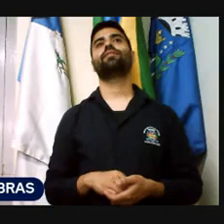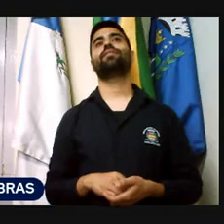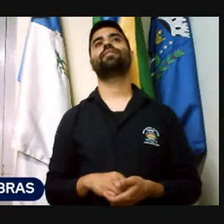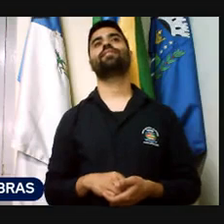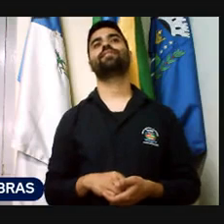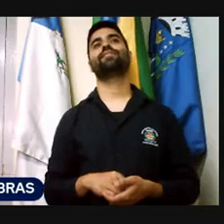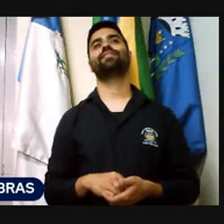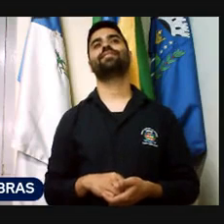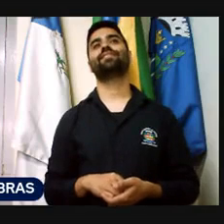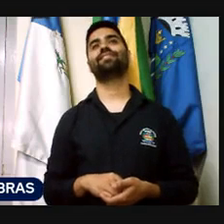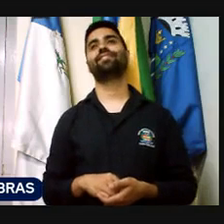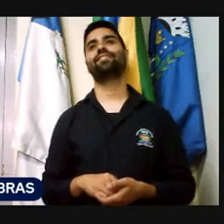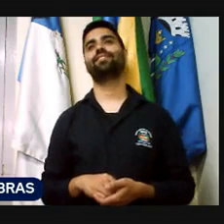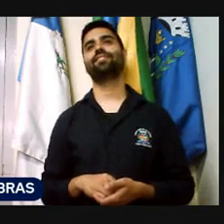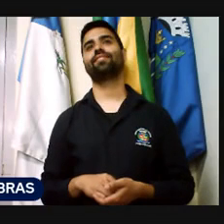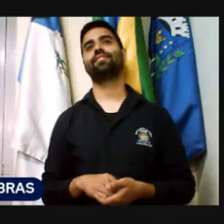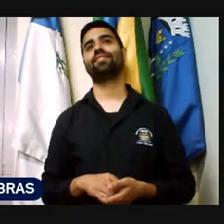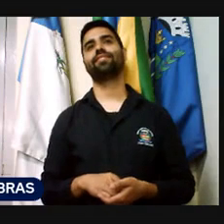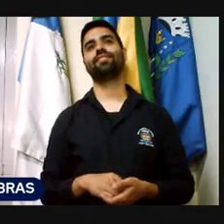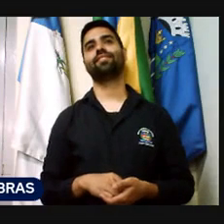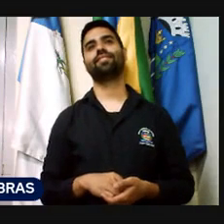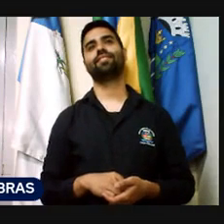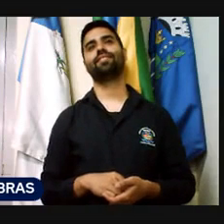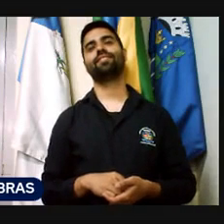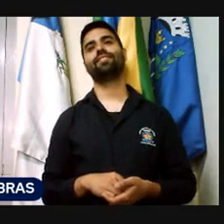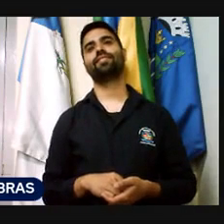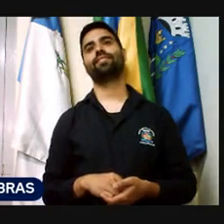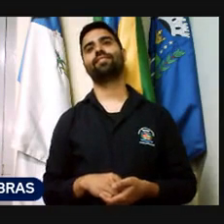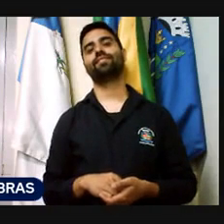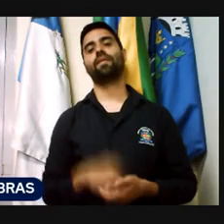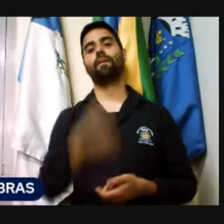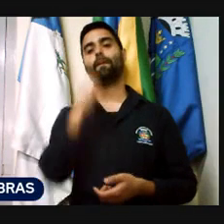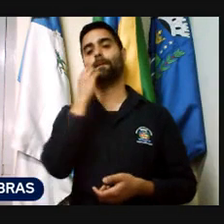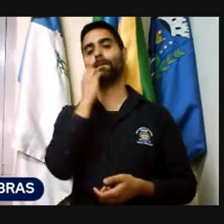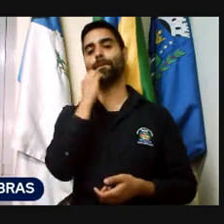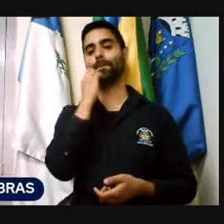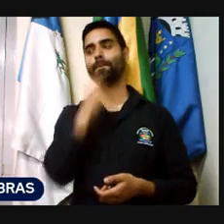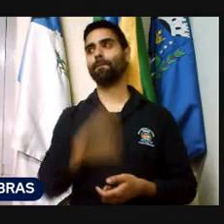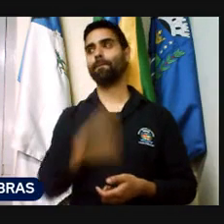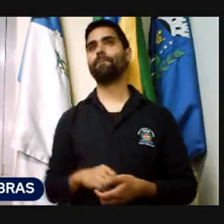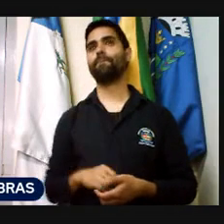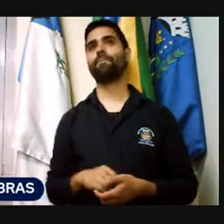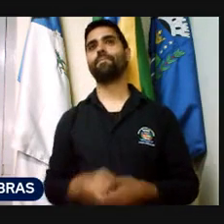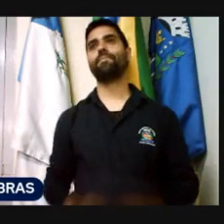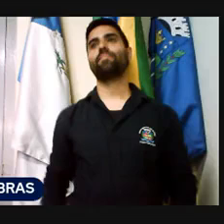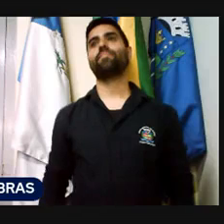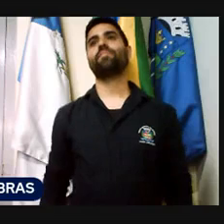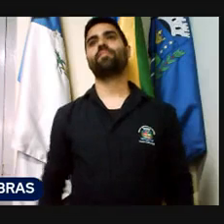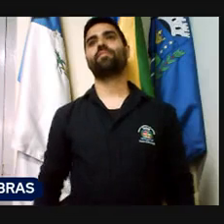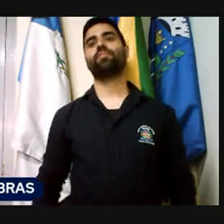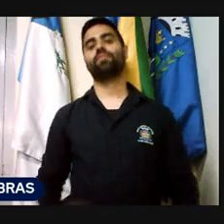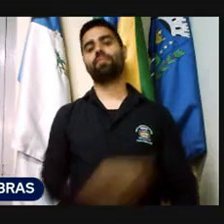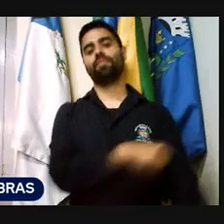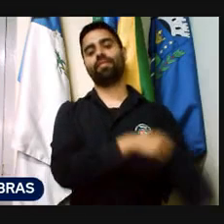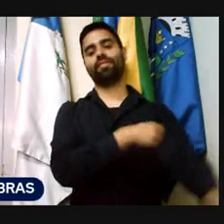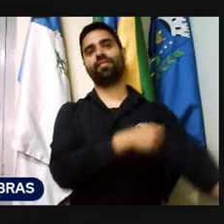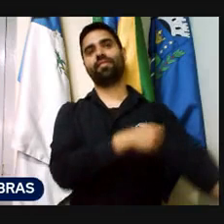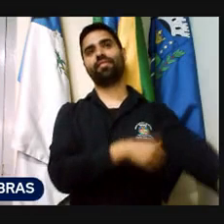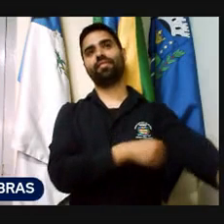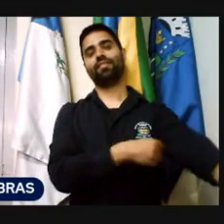Aprovo ou rejeito? Vereador Ailton Batista. Aprovo. Vereador Bernardo. Aprovo. Vereador